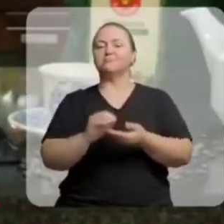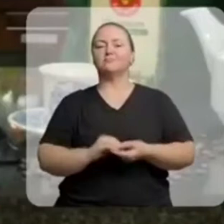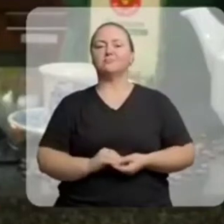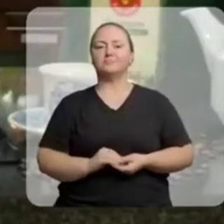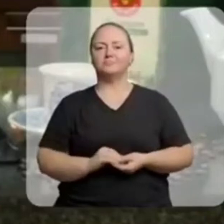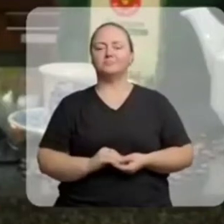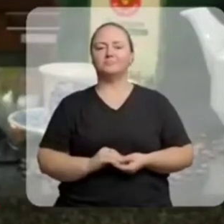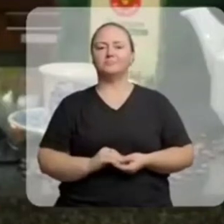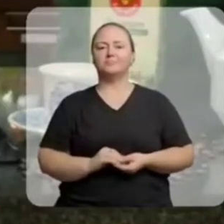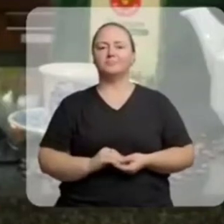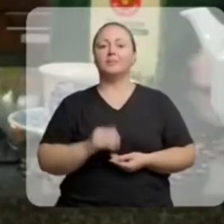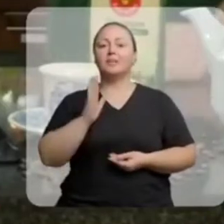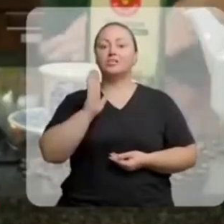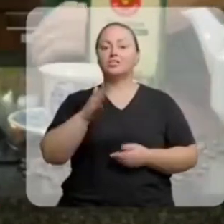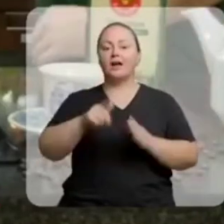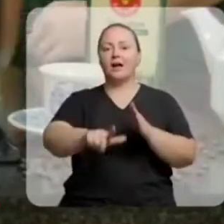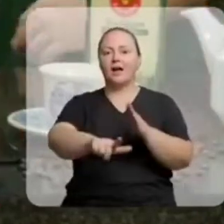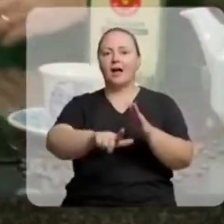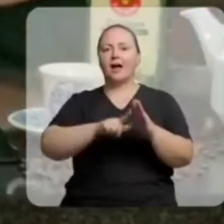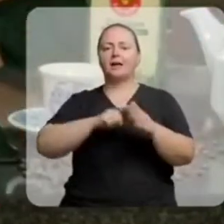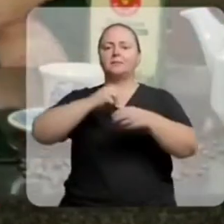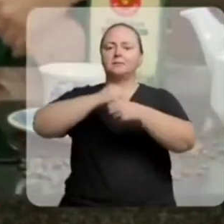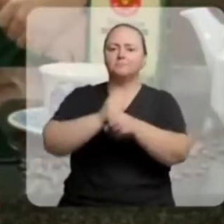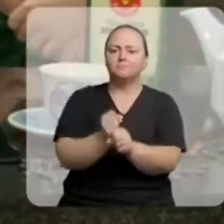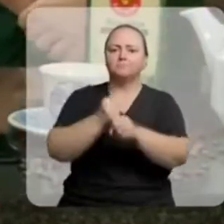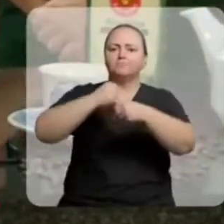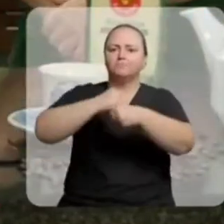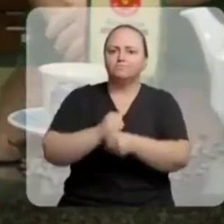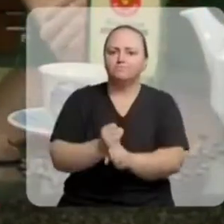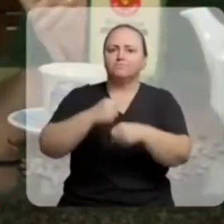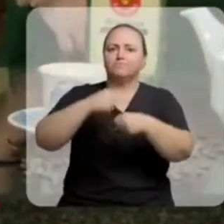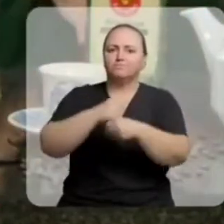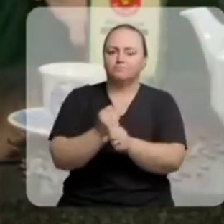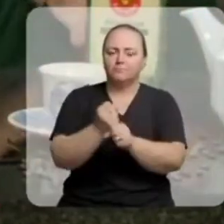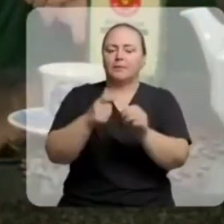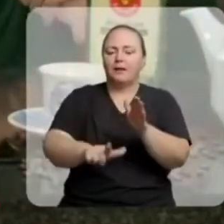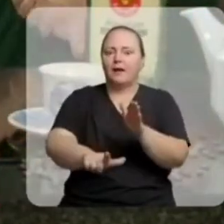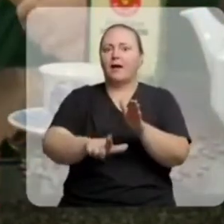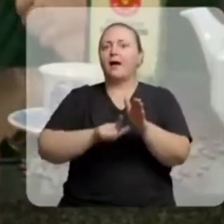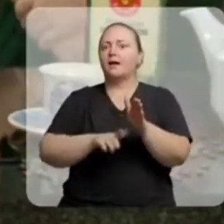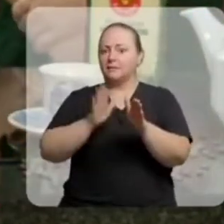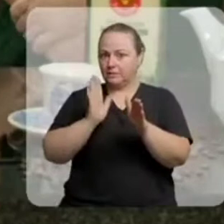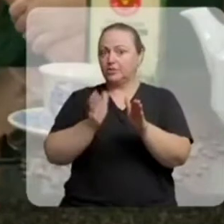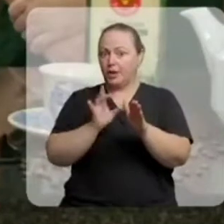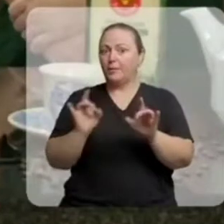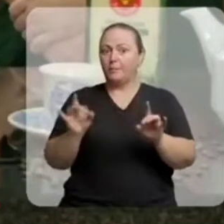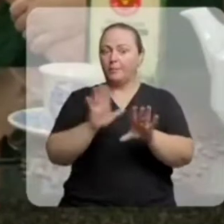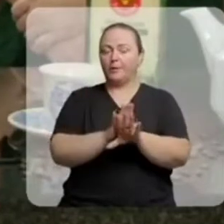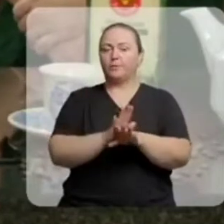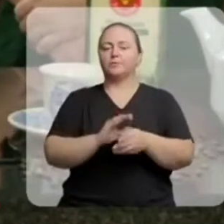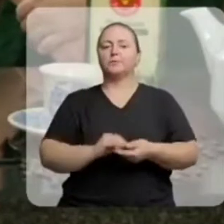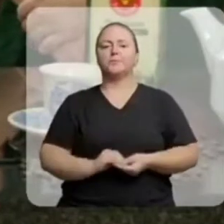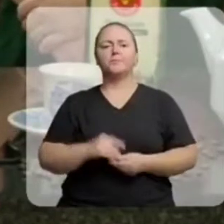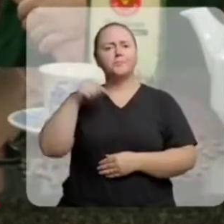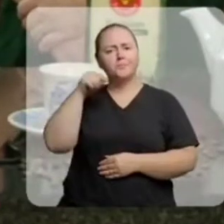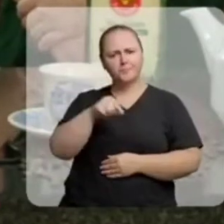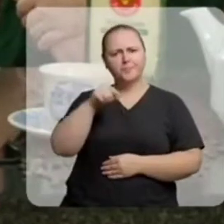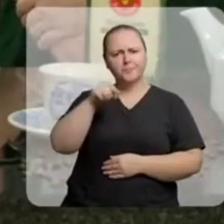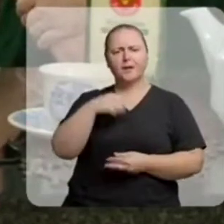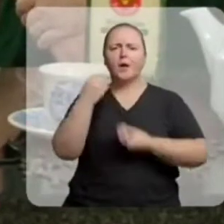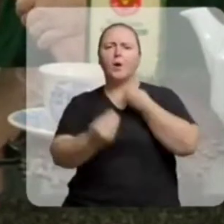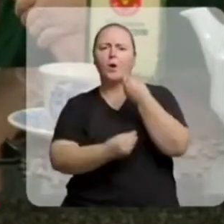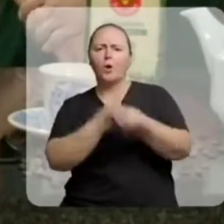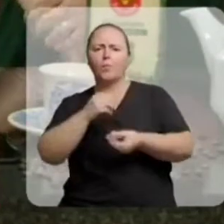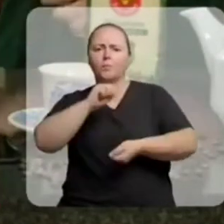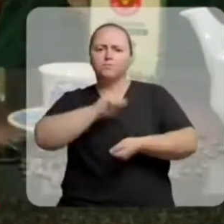Eu já pré-moí uns minutinhos antes de começar a live. Então, a moagem para esse método, para a